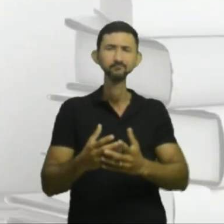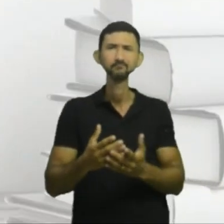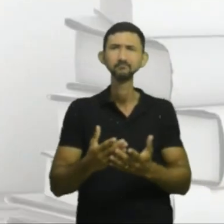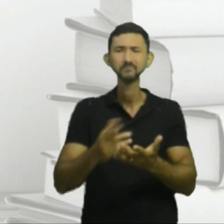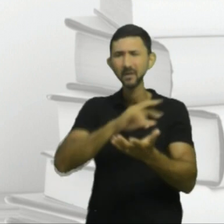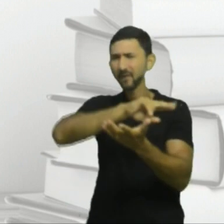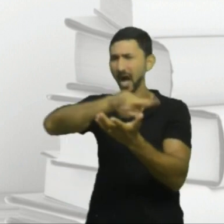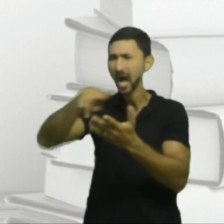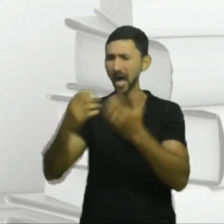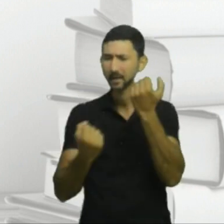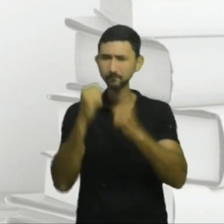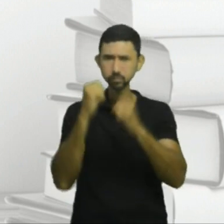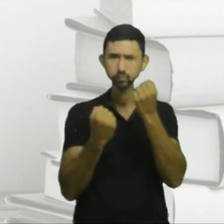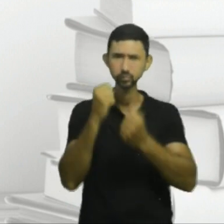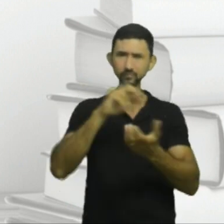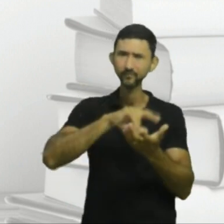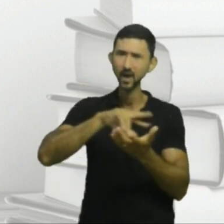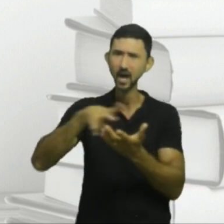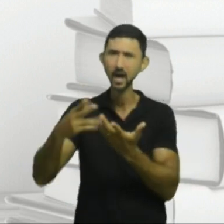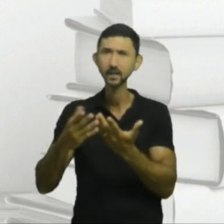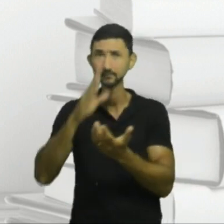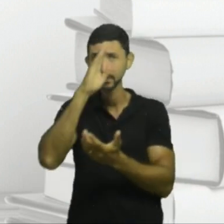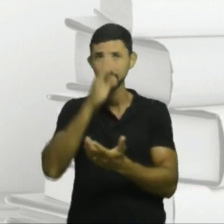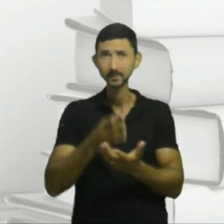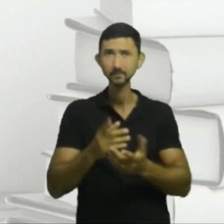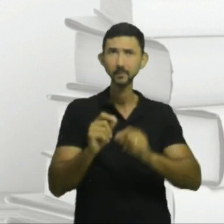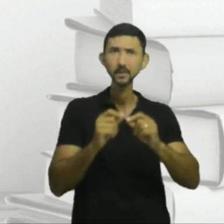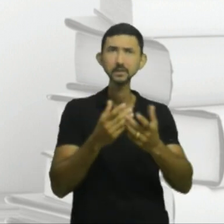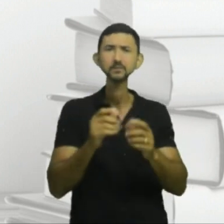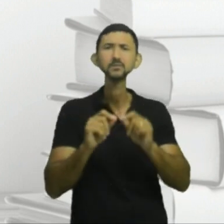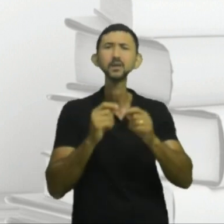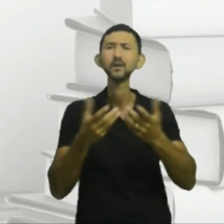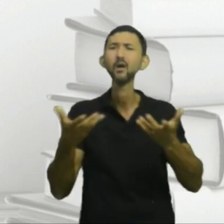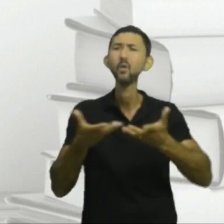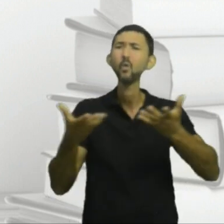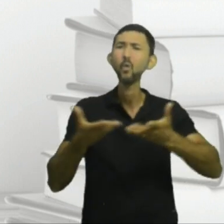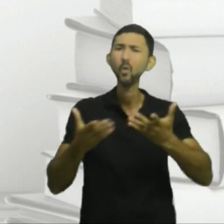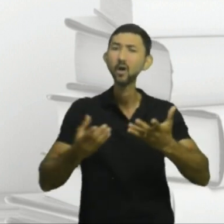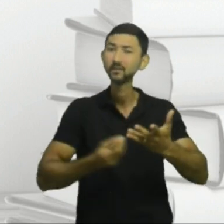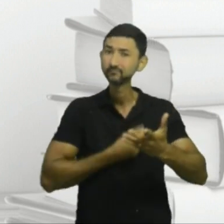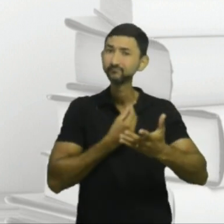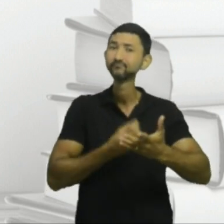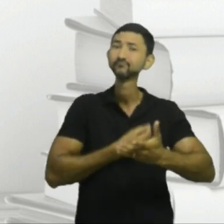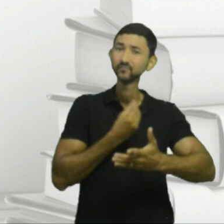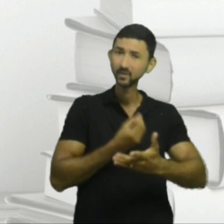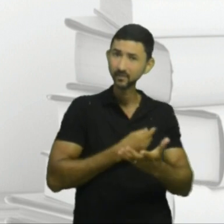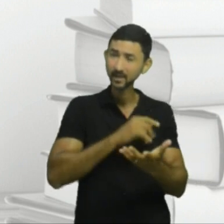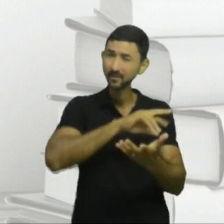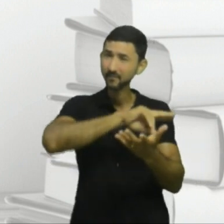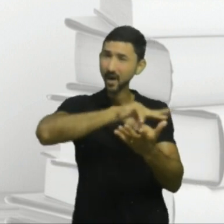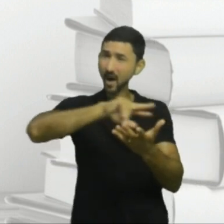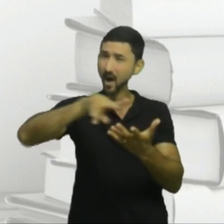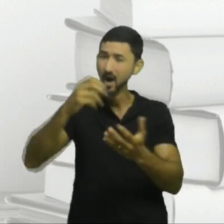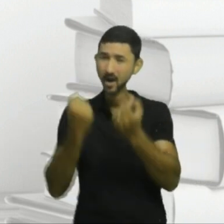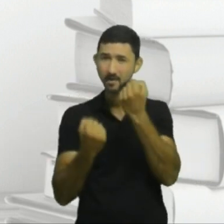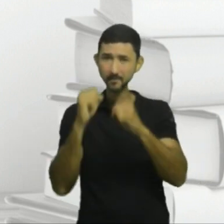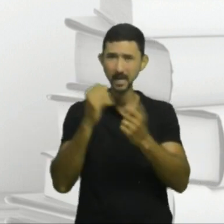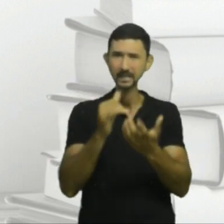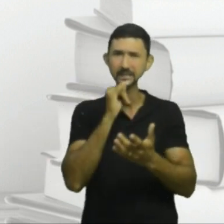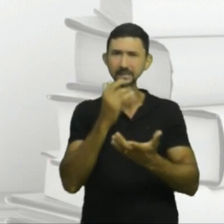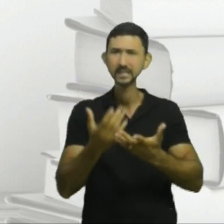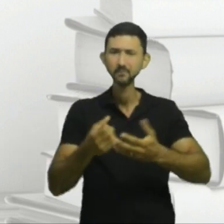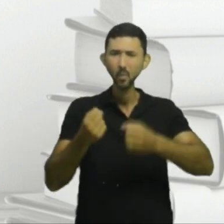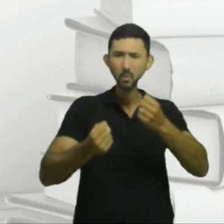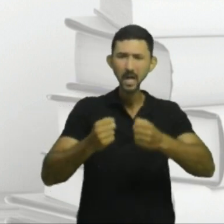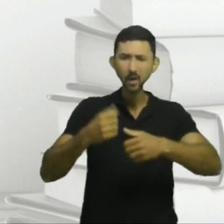máquinas diversas, né? Principalmente nessa contemporaneidade que nós vivemos, nós temos diversas.